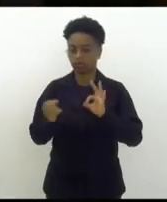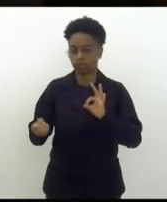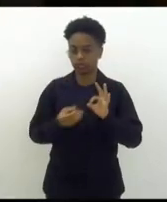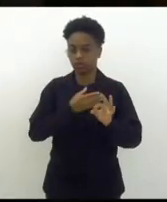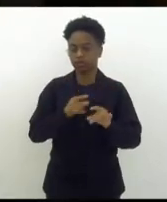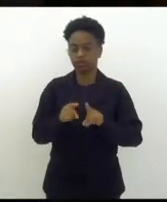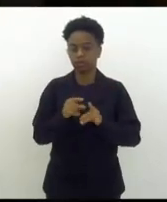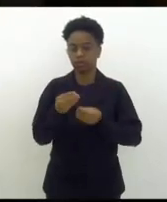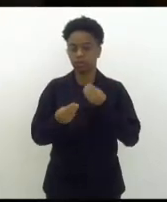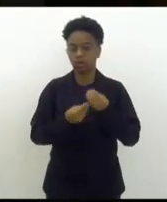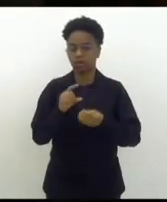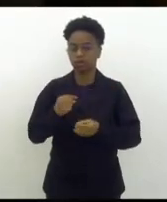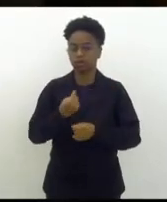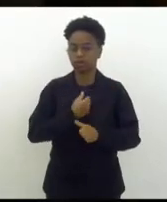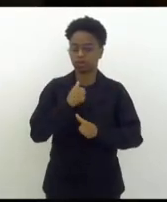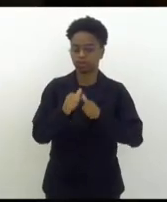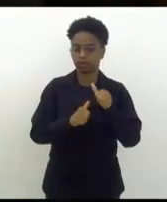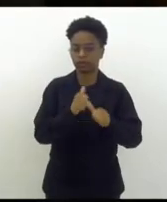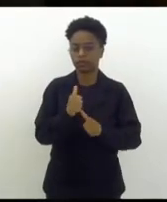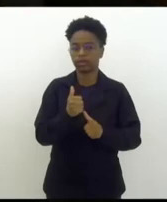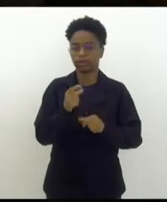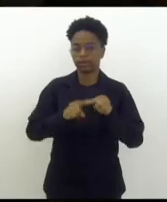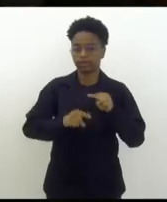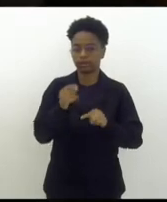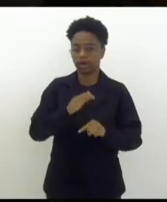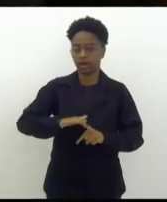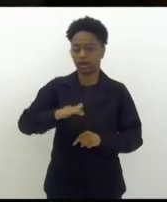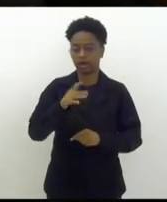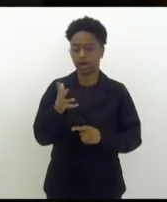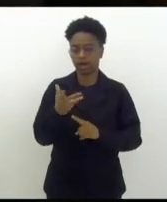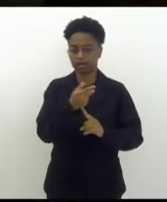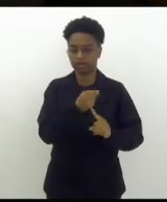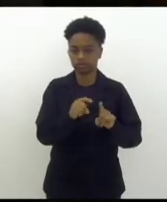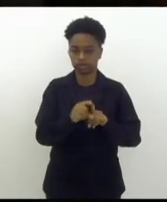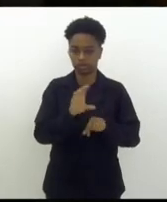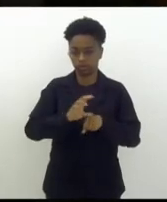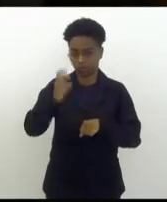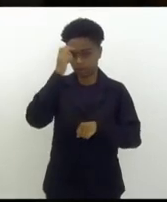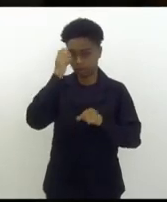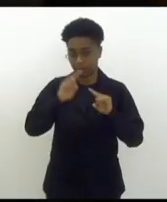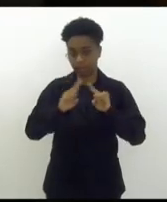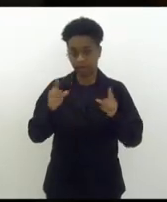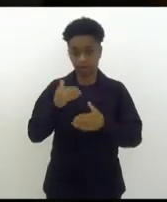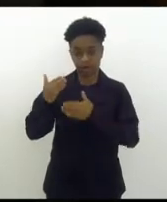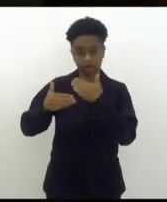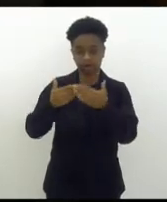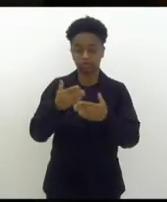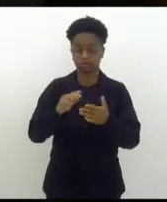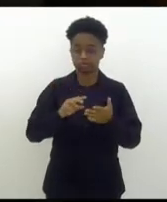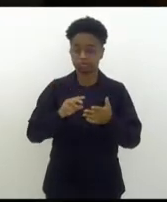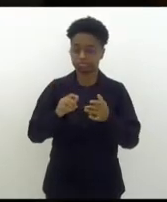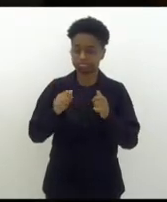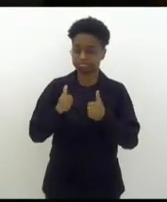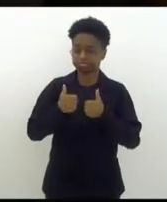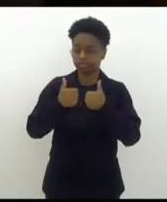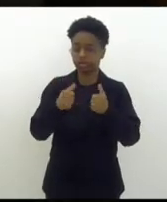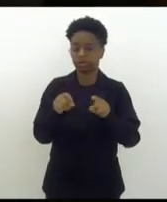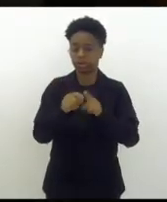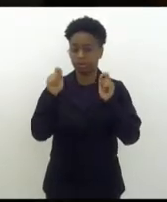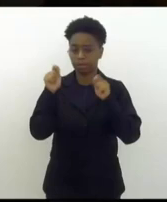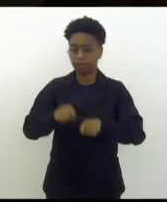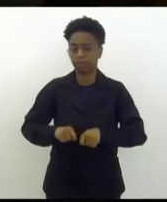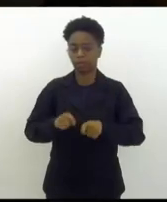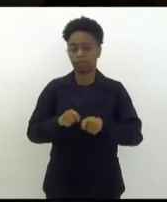como nós trocamos os produtos de arte e cultura mas um dos avanços mais significativos é a possibilidade de remuneração